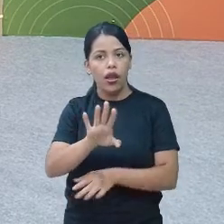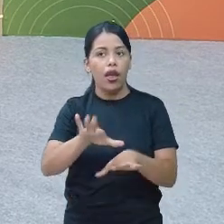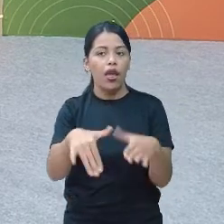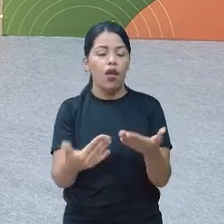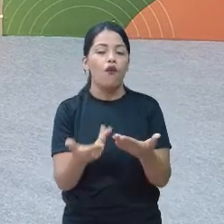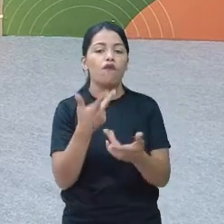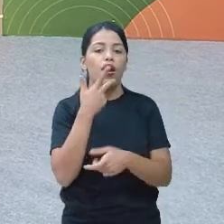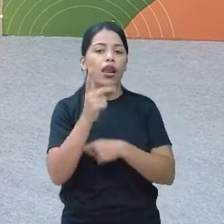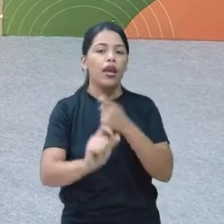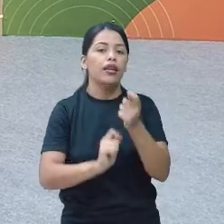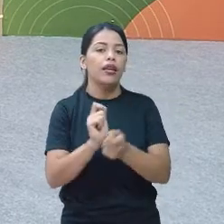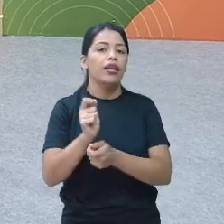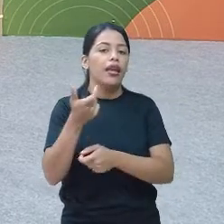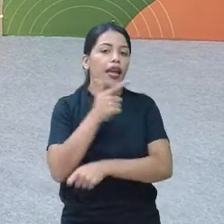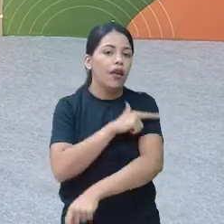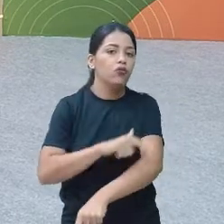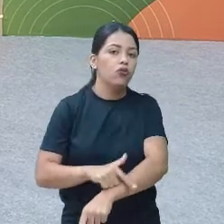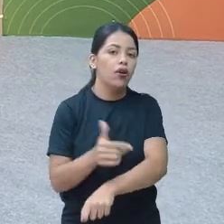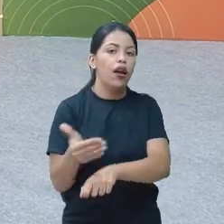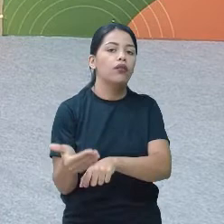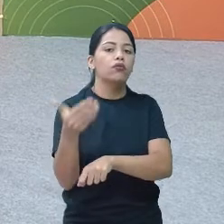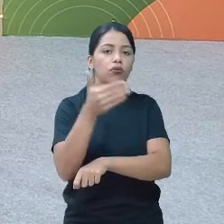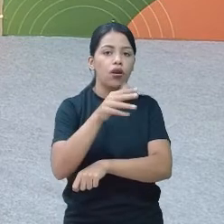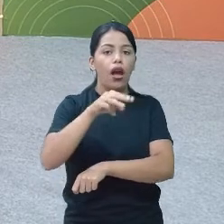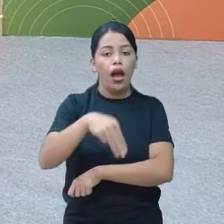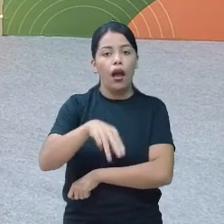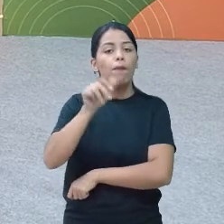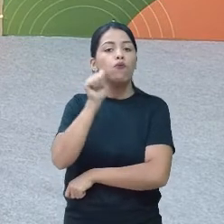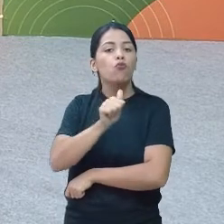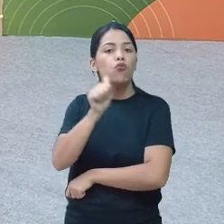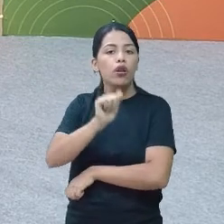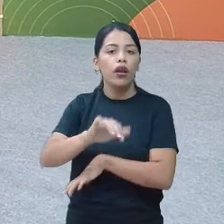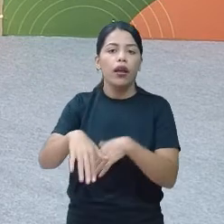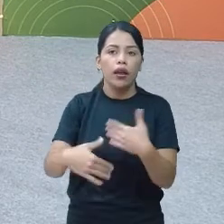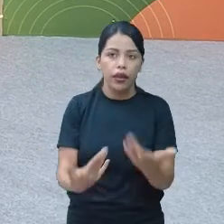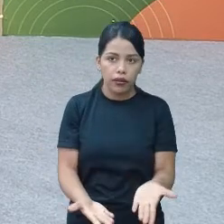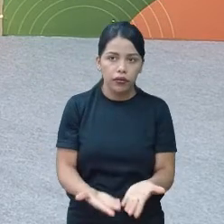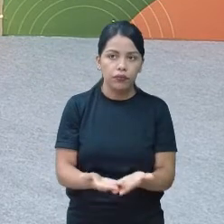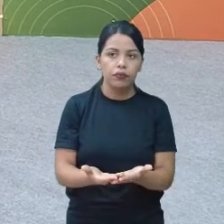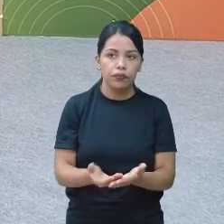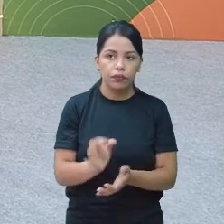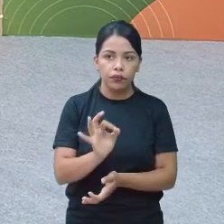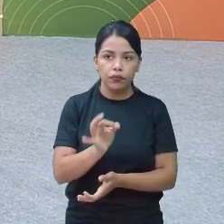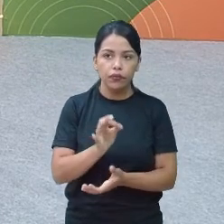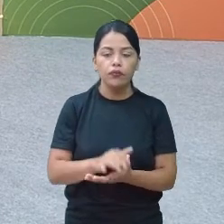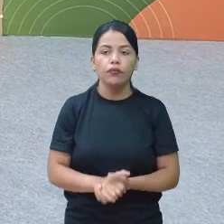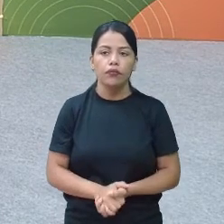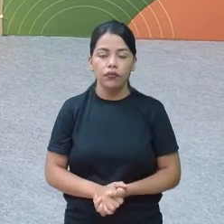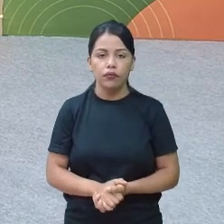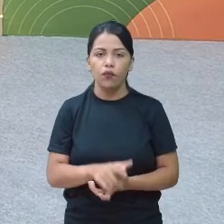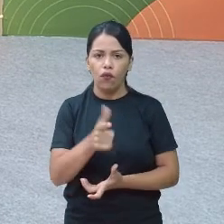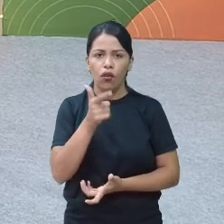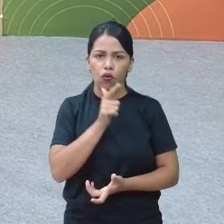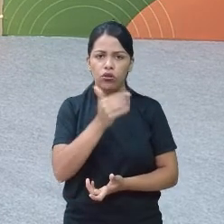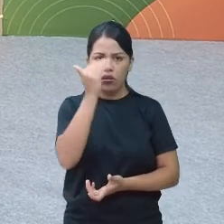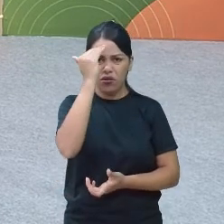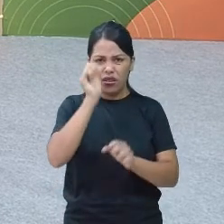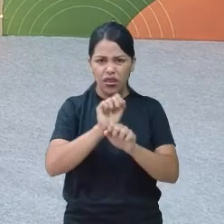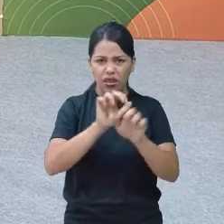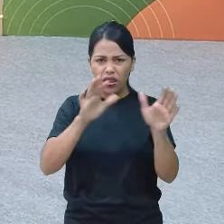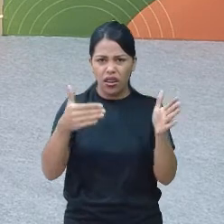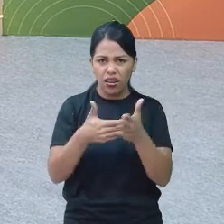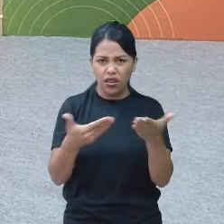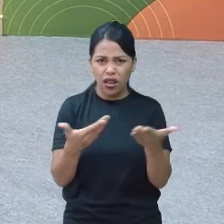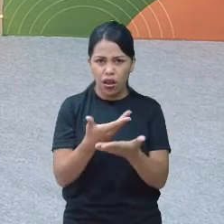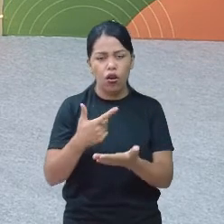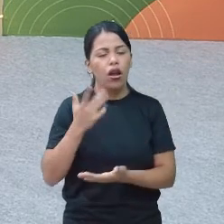mulher, que antecede o pronome relativo, tá certo? Massa? Tá dando para entender até aqui? Eu sei que é